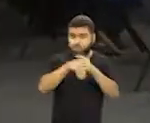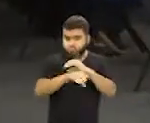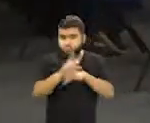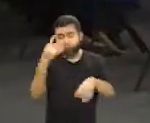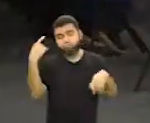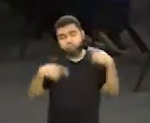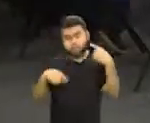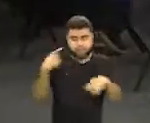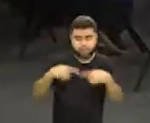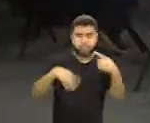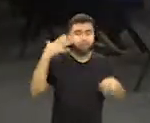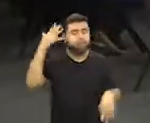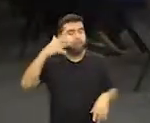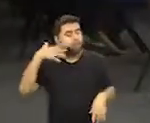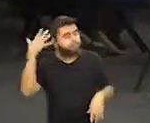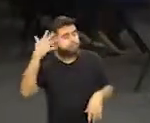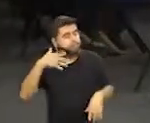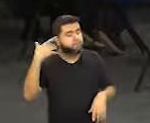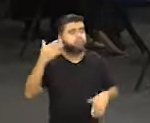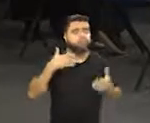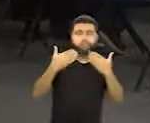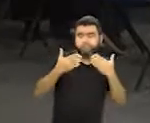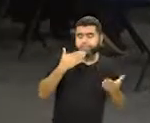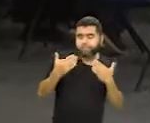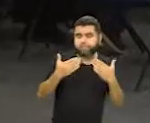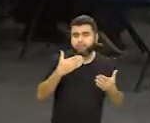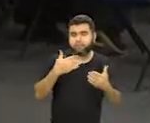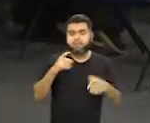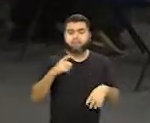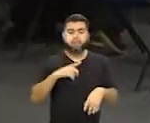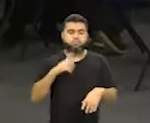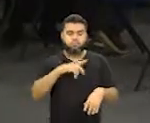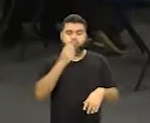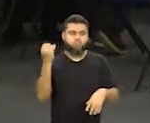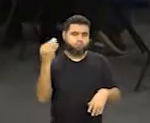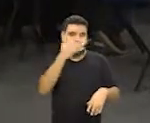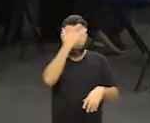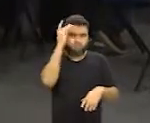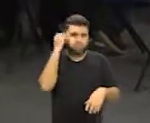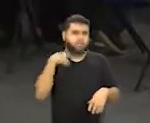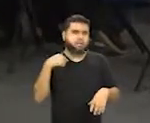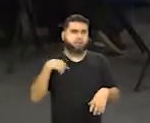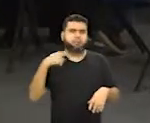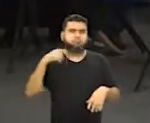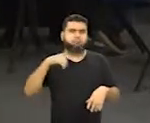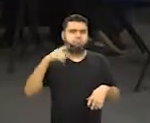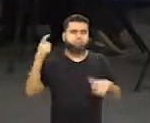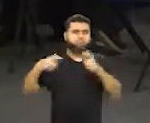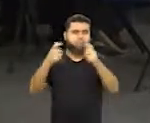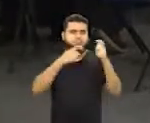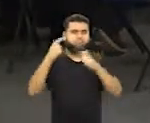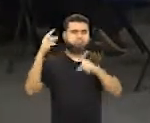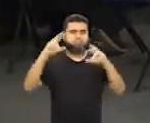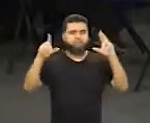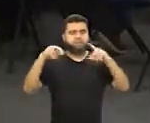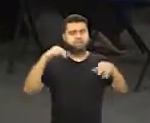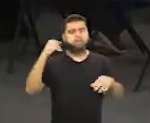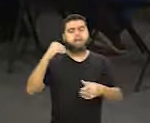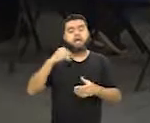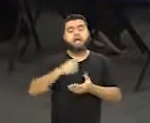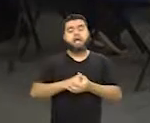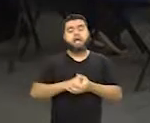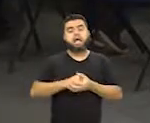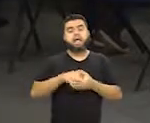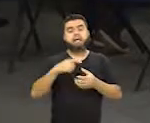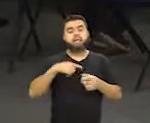nos debates, nos fóruns, nos seminários. Então, hoje a SDTI está presente aqui, não só eu, mas outras colegas também de outros núcleos